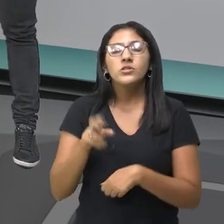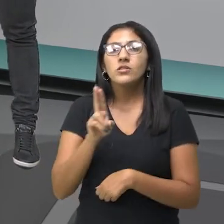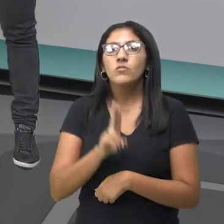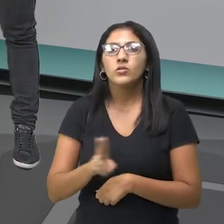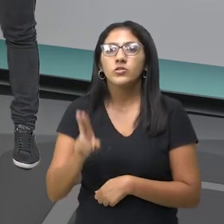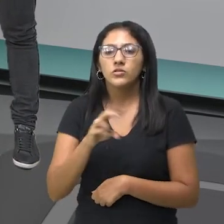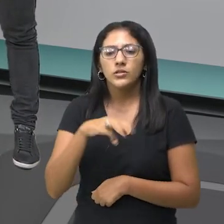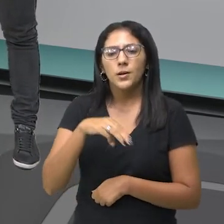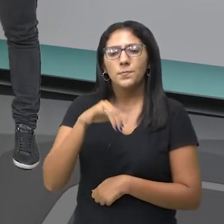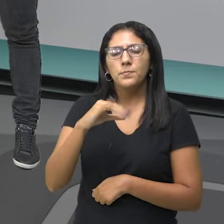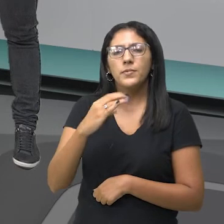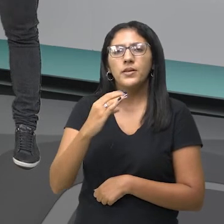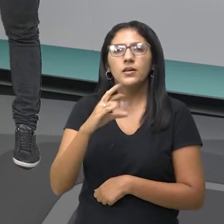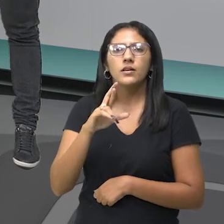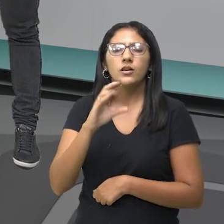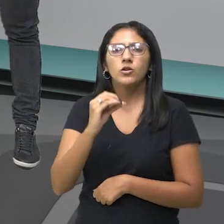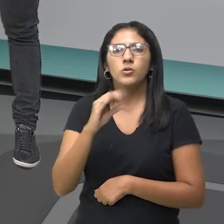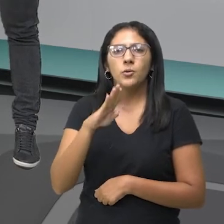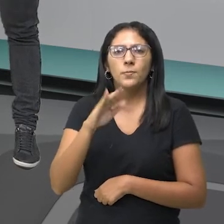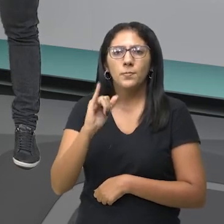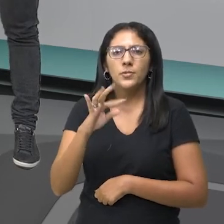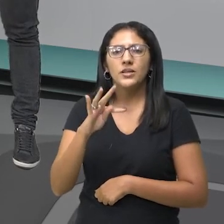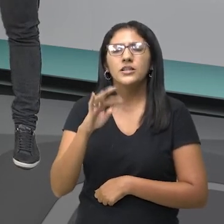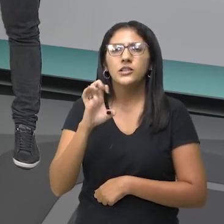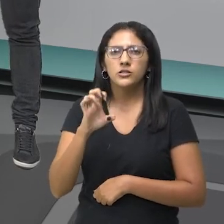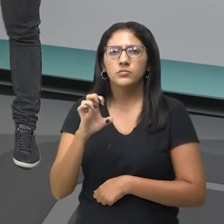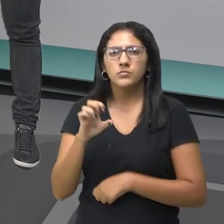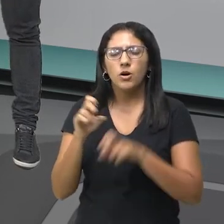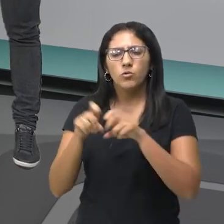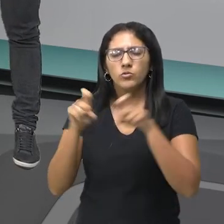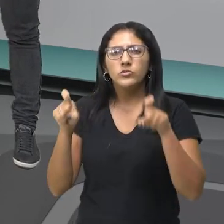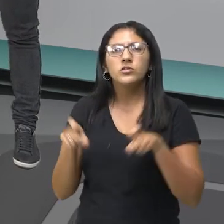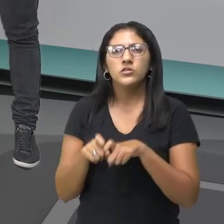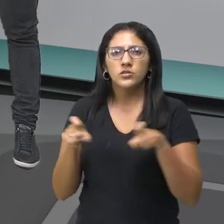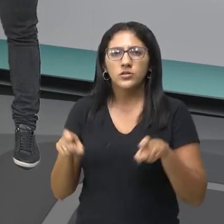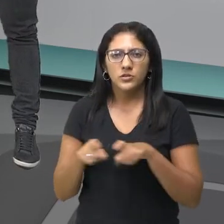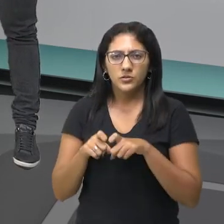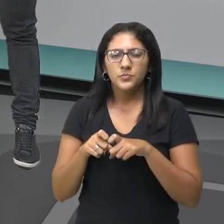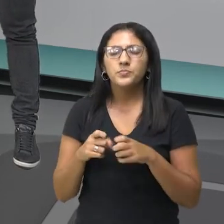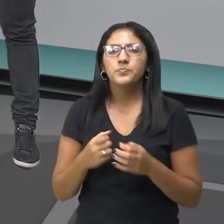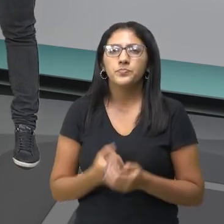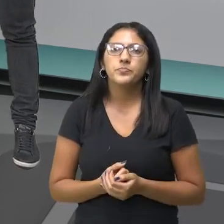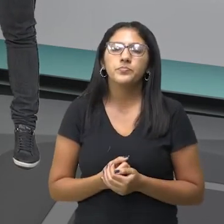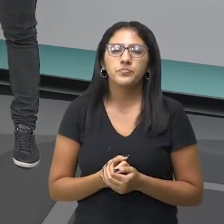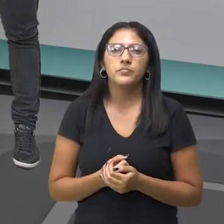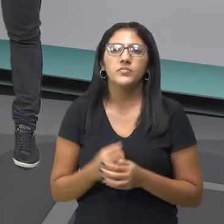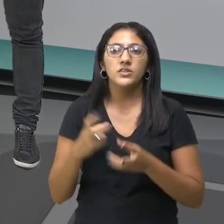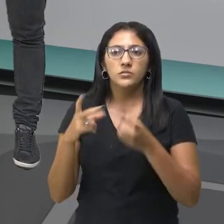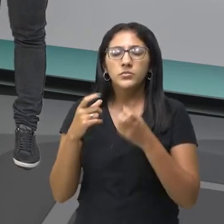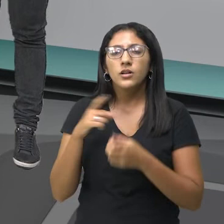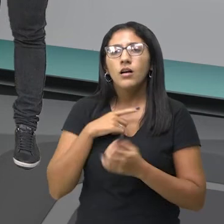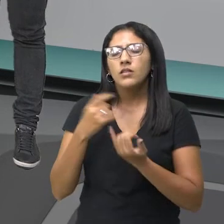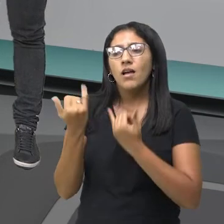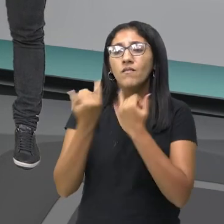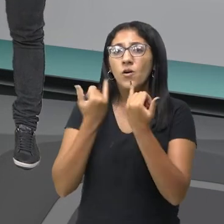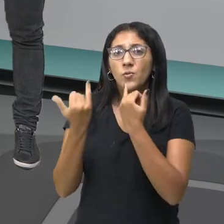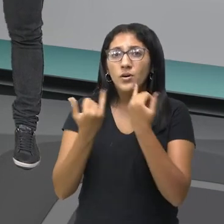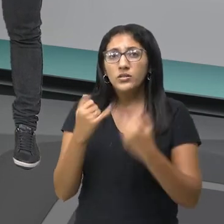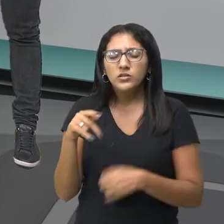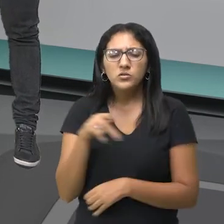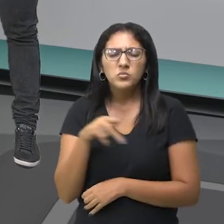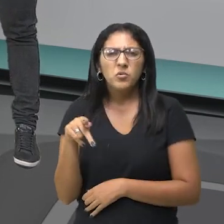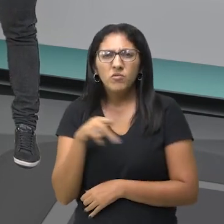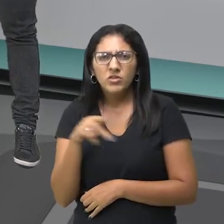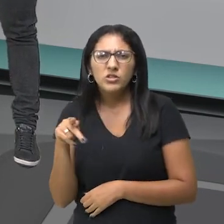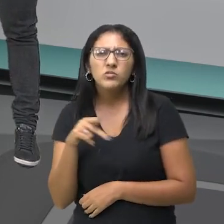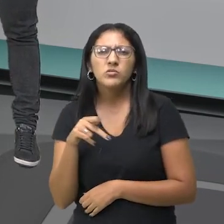do Microbyte, um pequeno computador programável. Então observem que informações como sobre o professor que orientou, eu